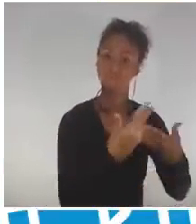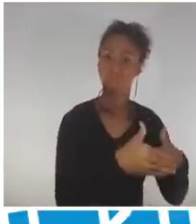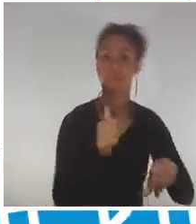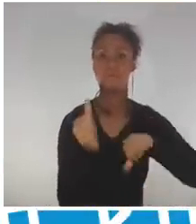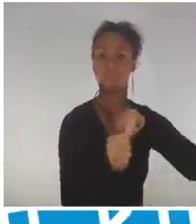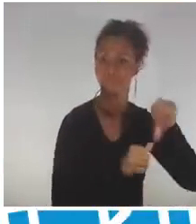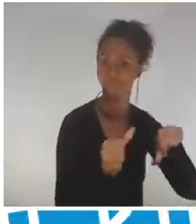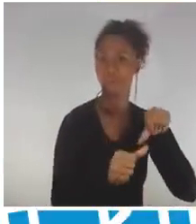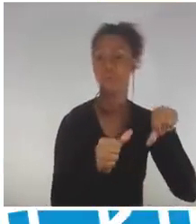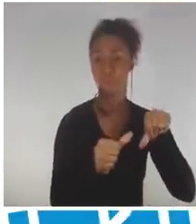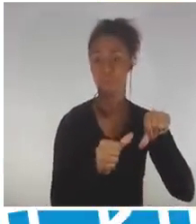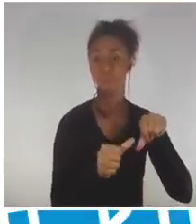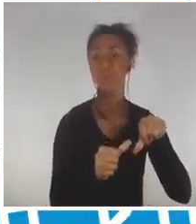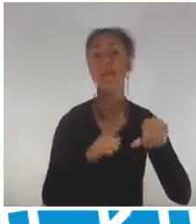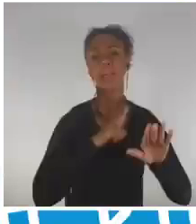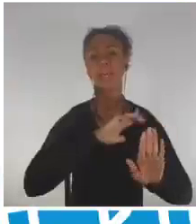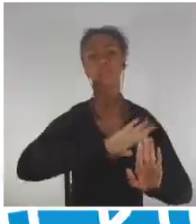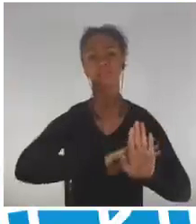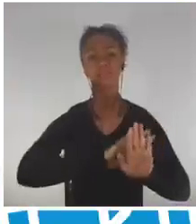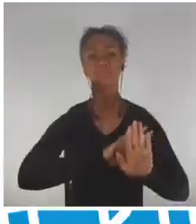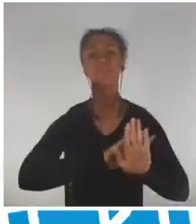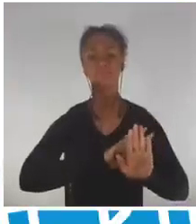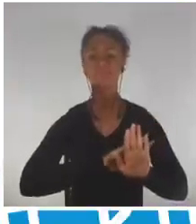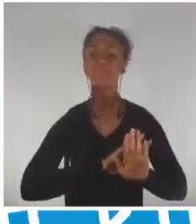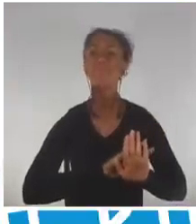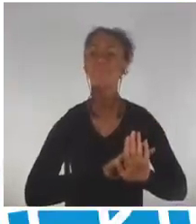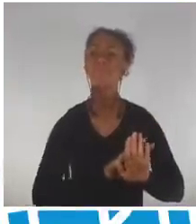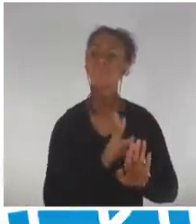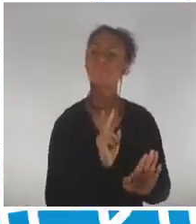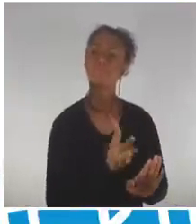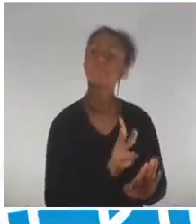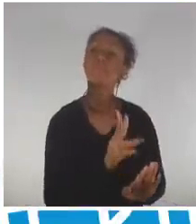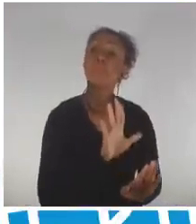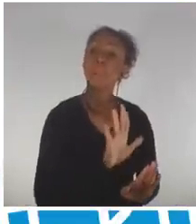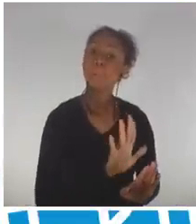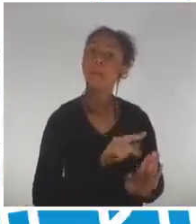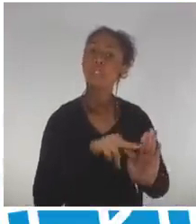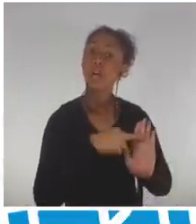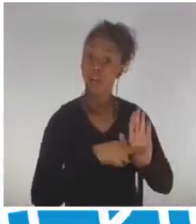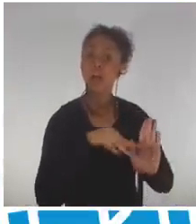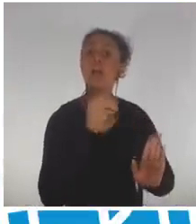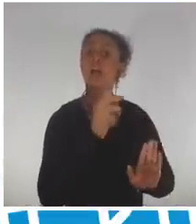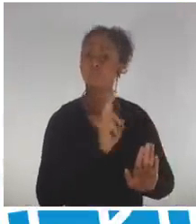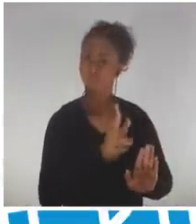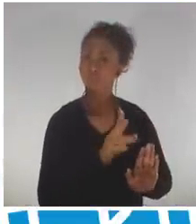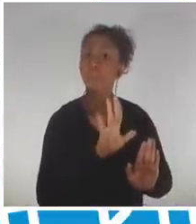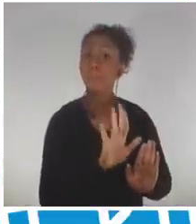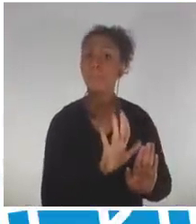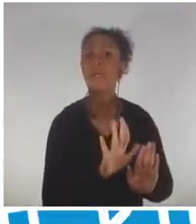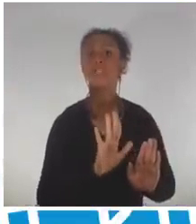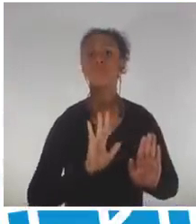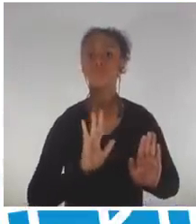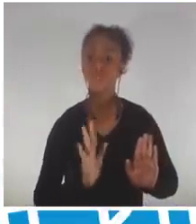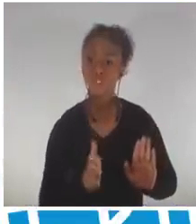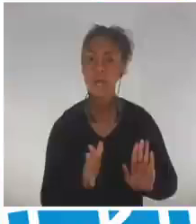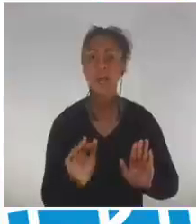manter a sua essência, né, ele tem sofrido, sim, um aumento considerável de escopo ao longo desses